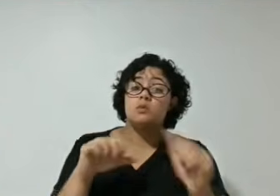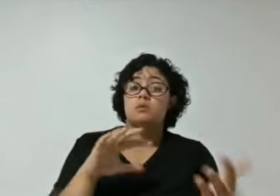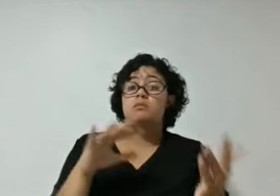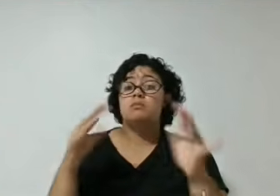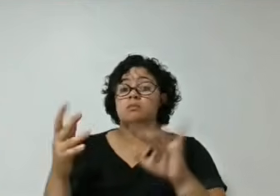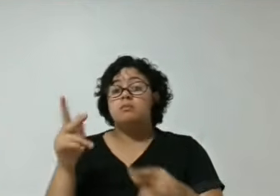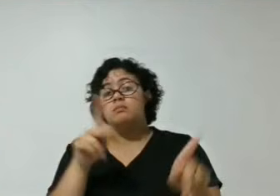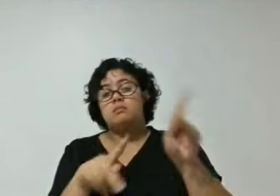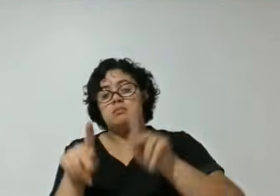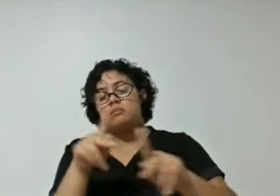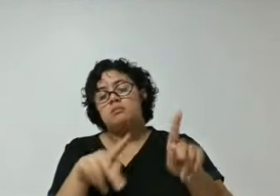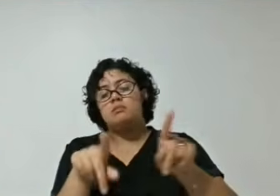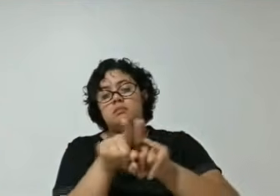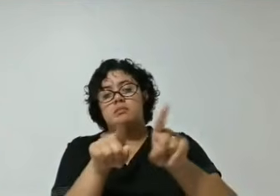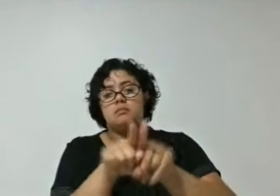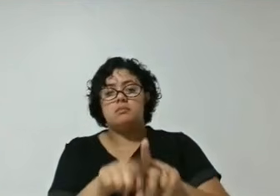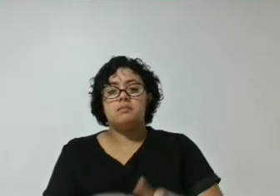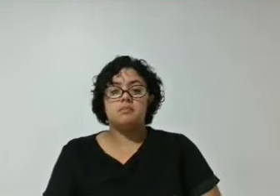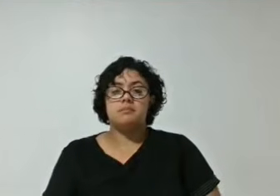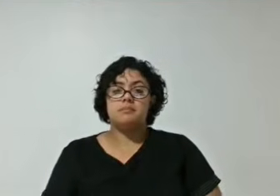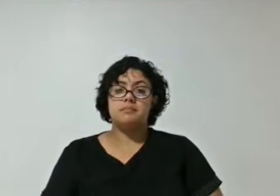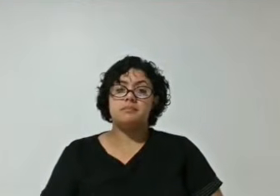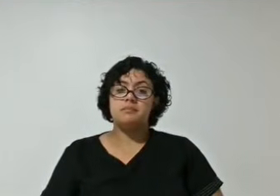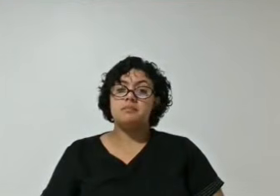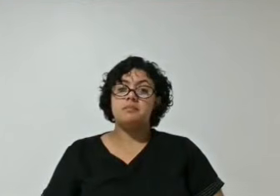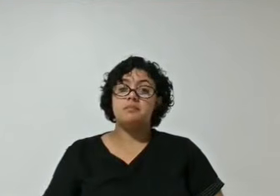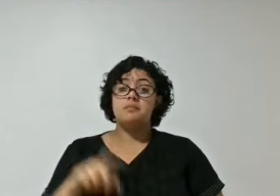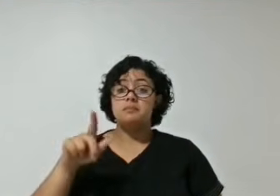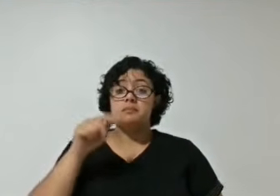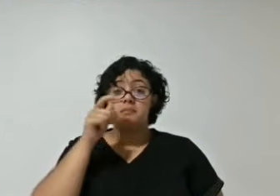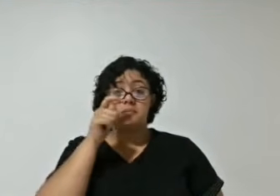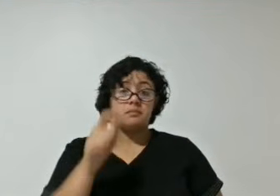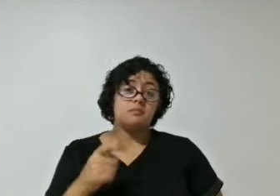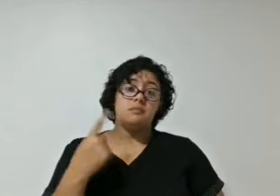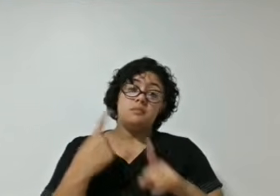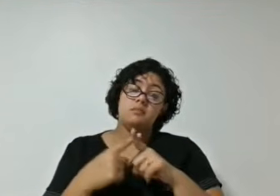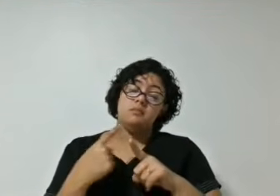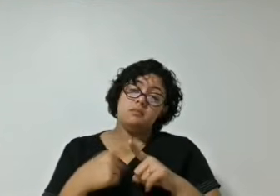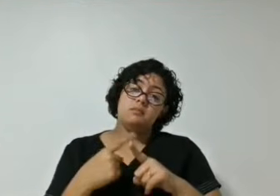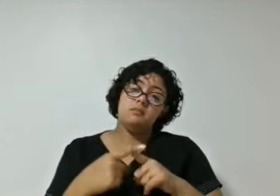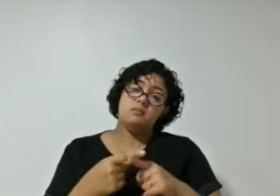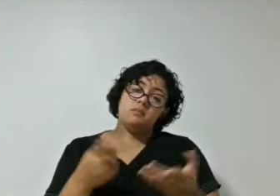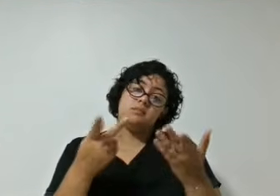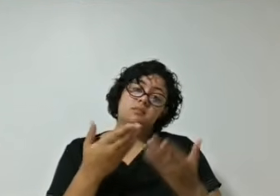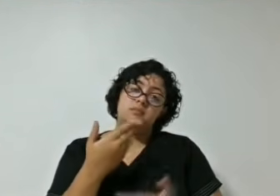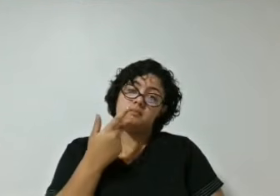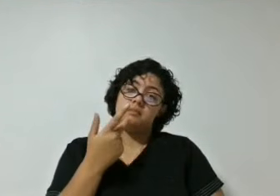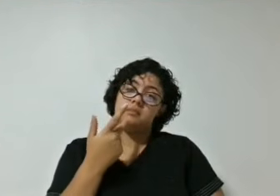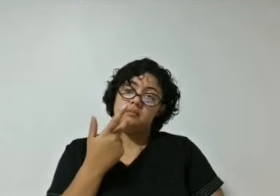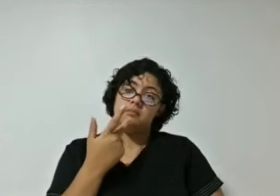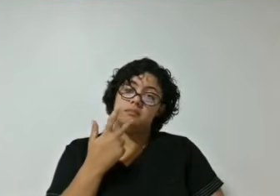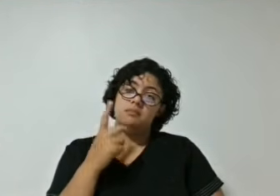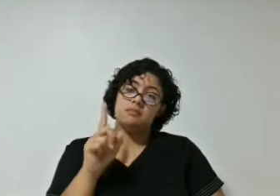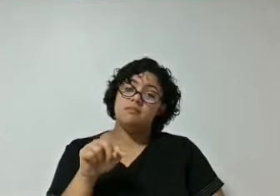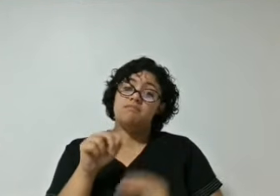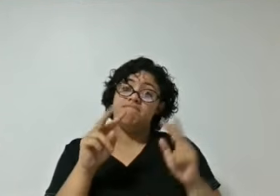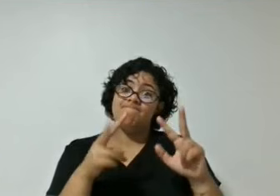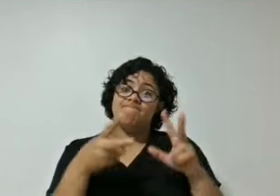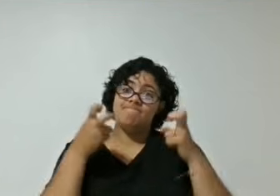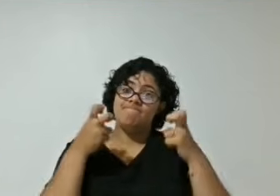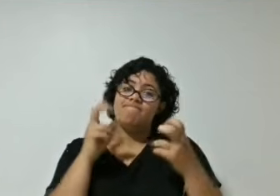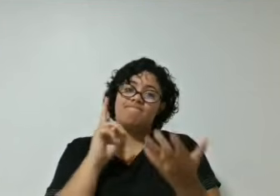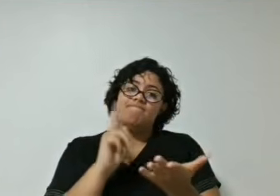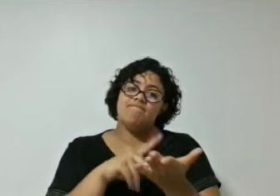público. É interessante porque você mencionou, e é perceptível mesmo,